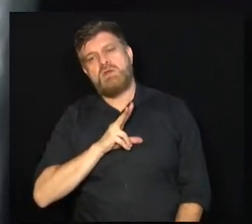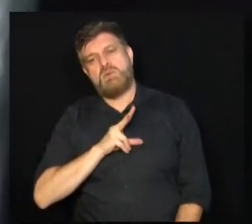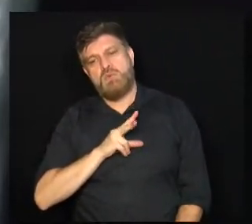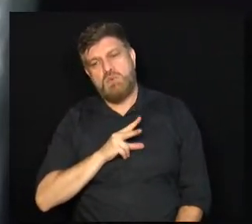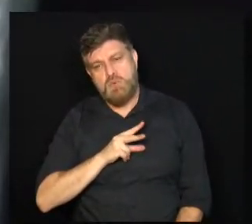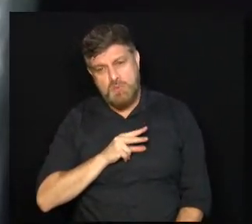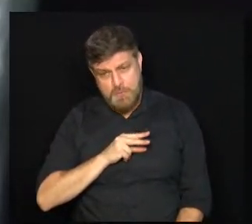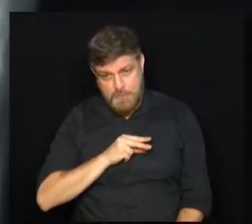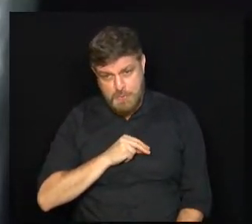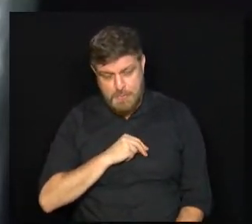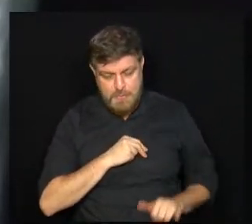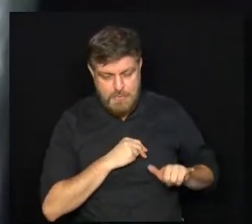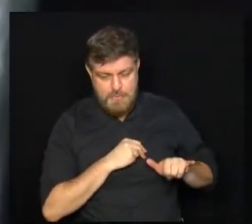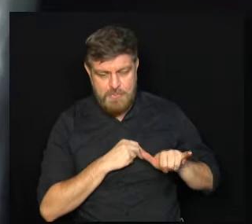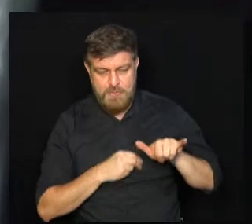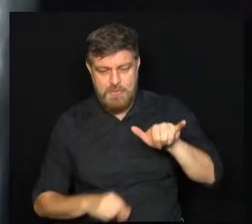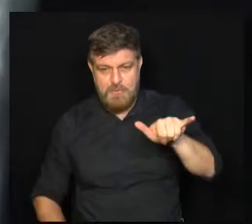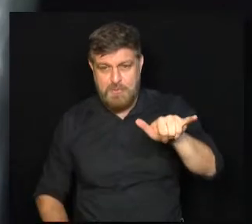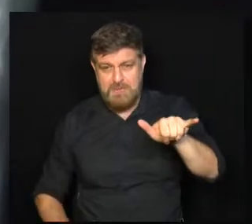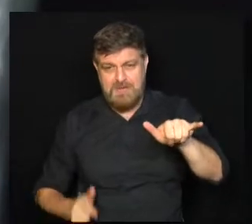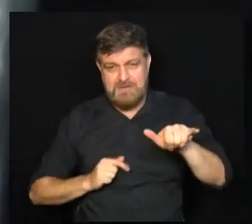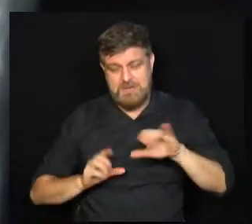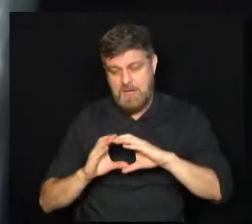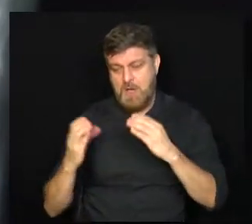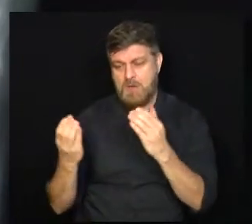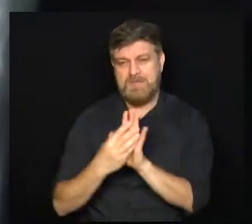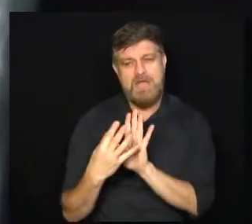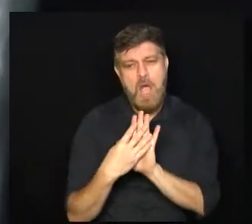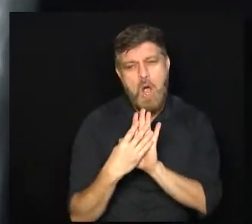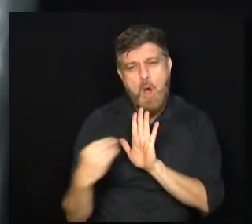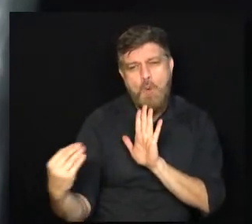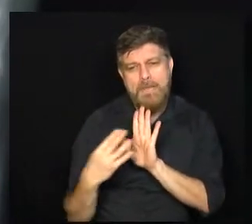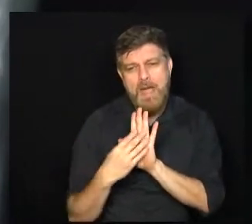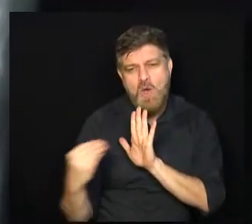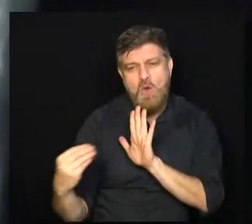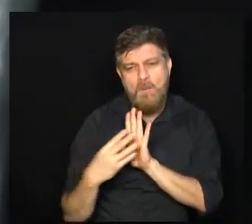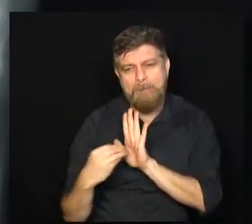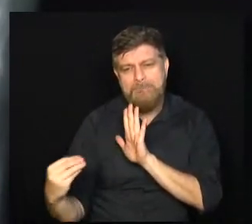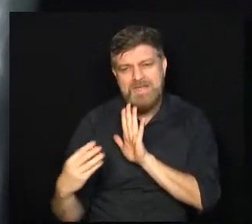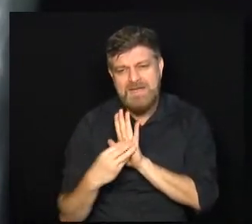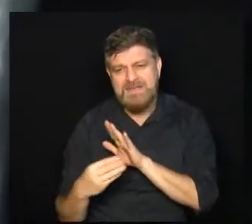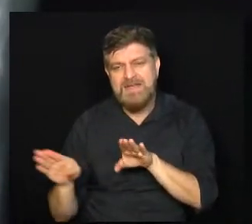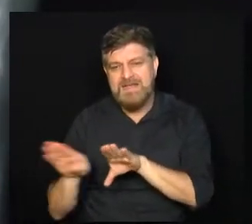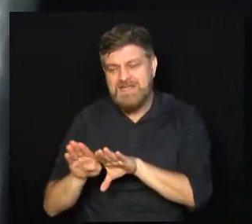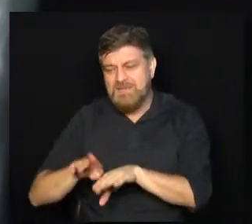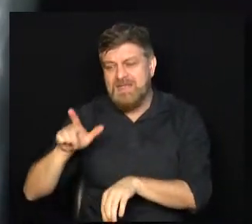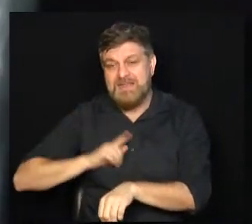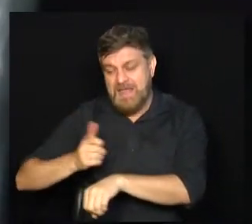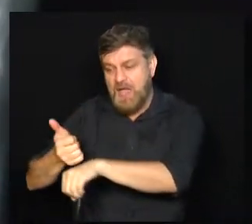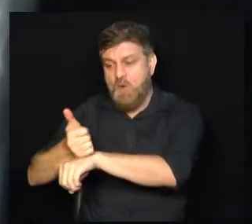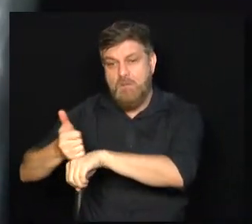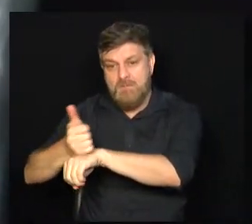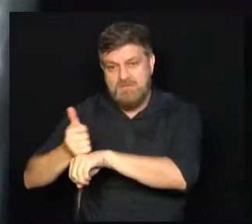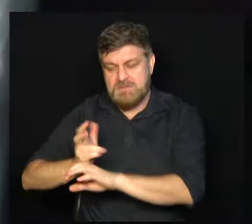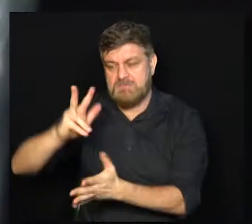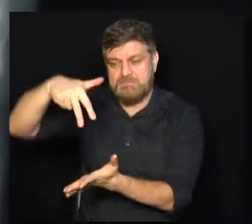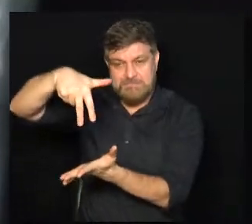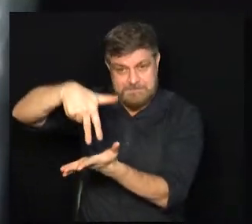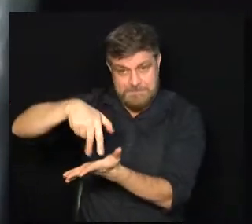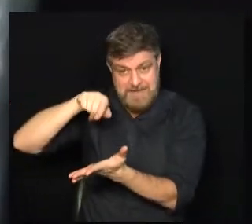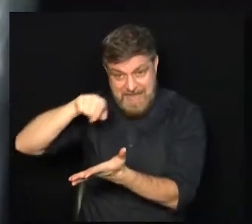a bordo, foi copiado por várias outras companhias aéreas, foi adotado como um procedimento de